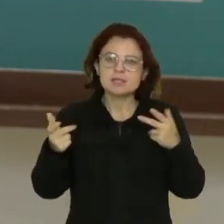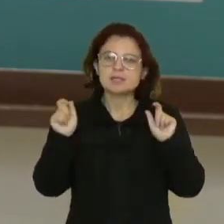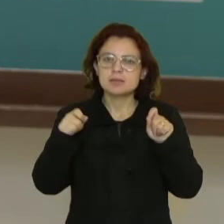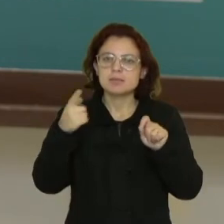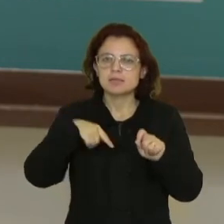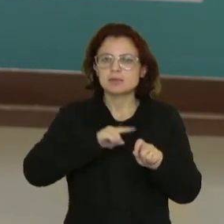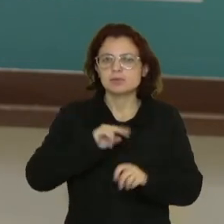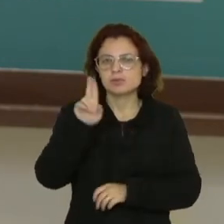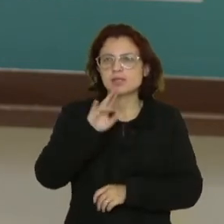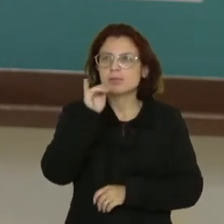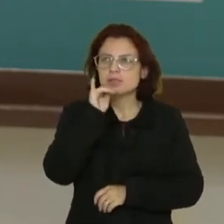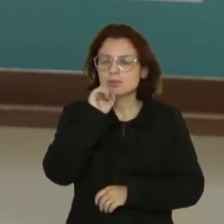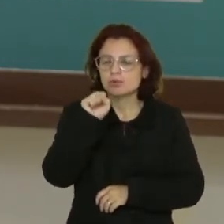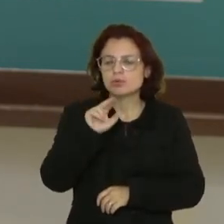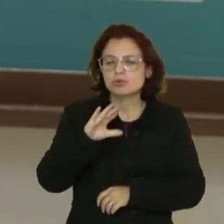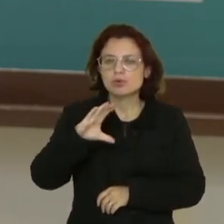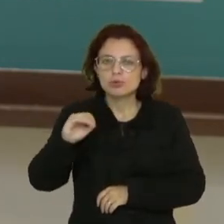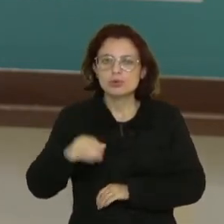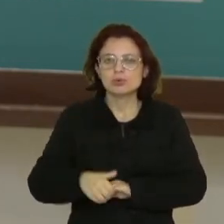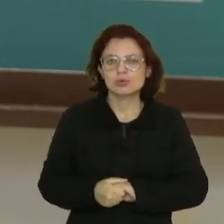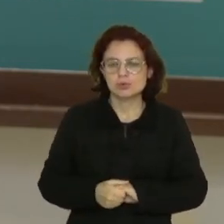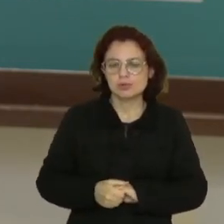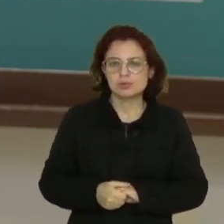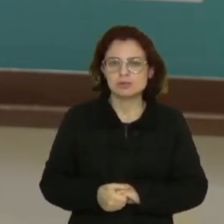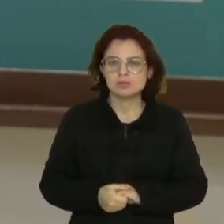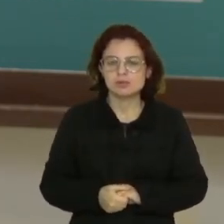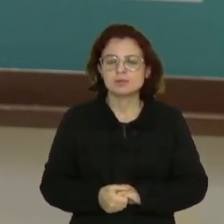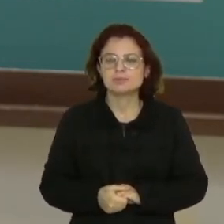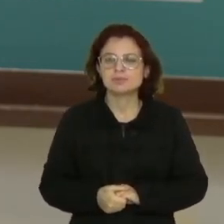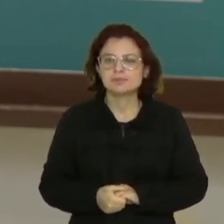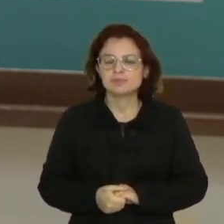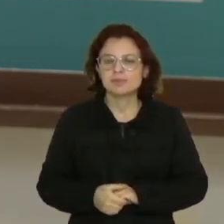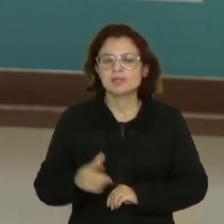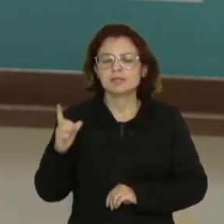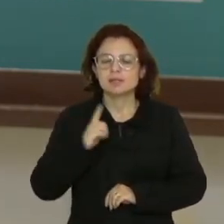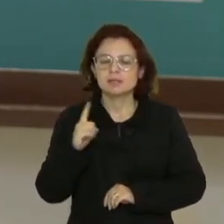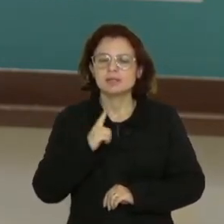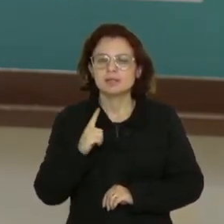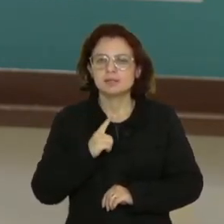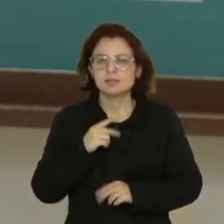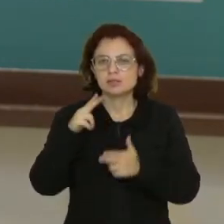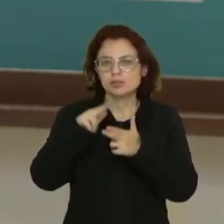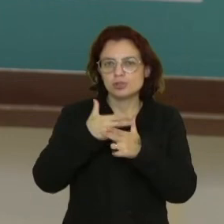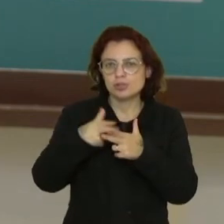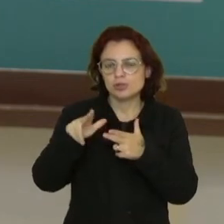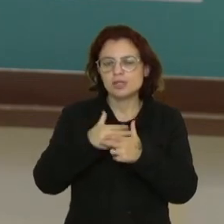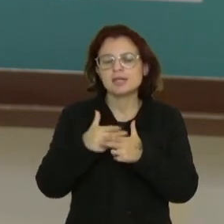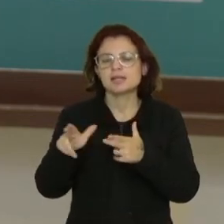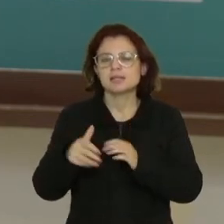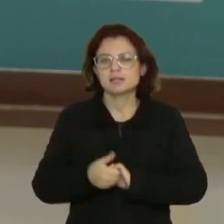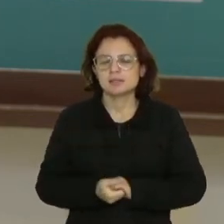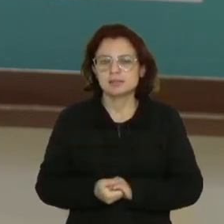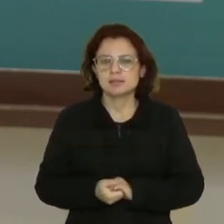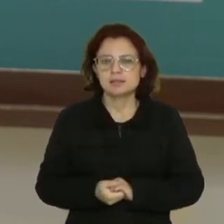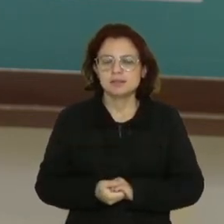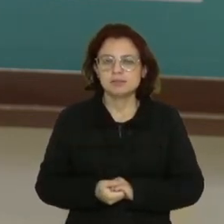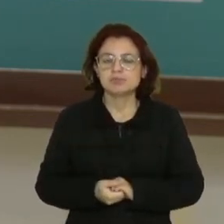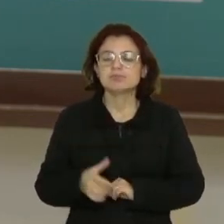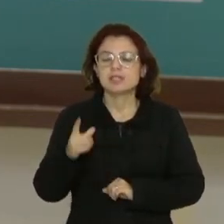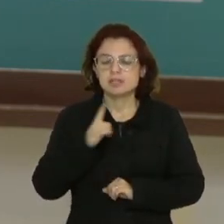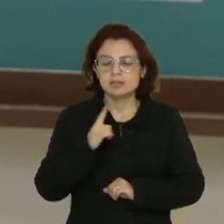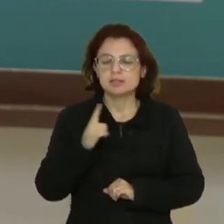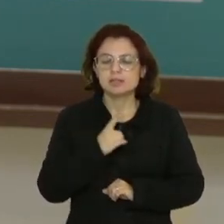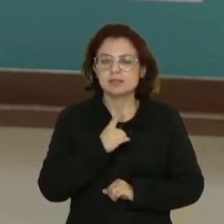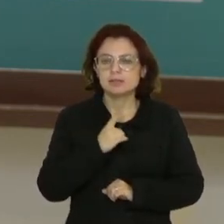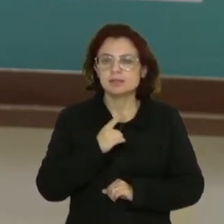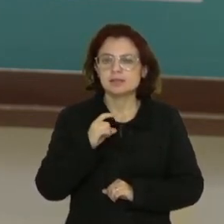exatamente de suco que tem esse formato não sei se vocês conhecem tem formato de chocolate também que tem esse formato e